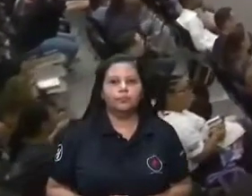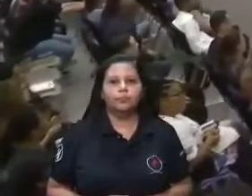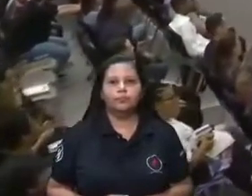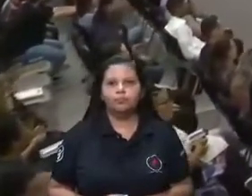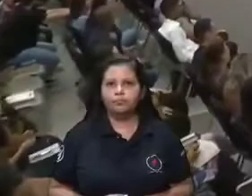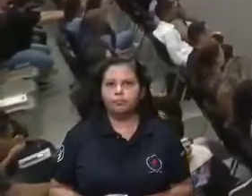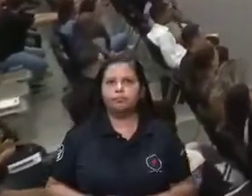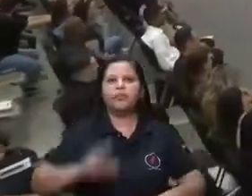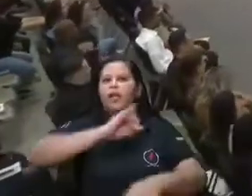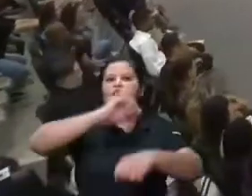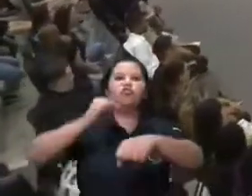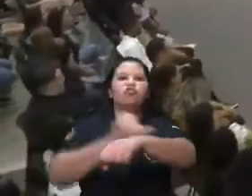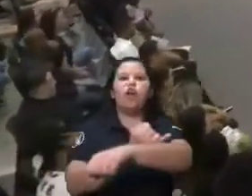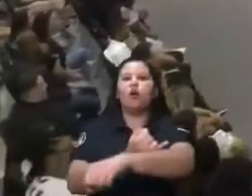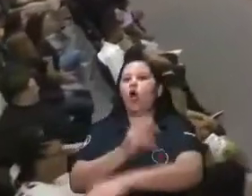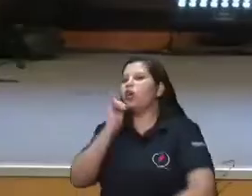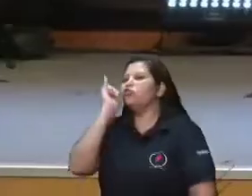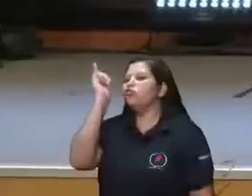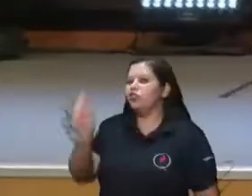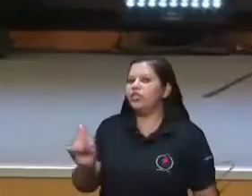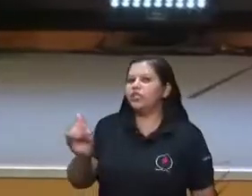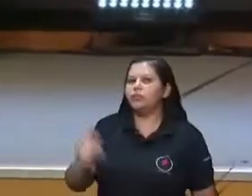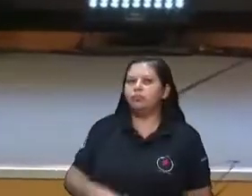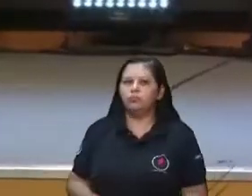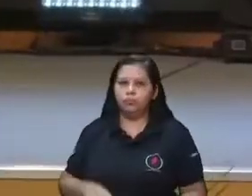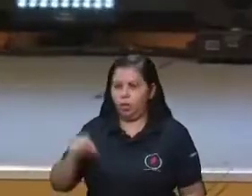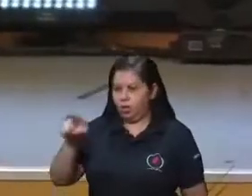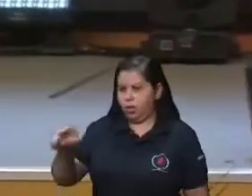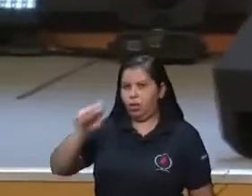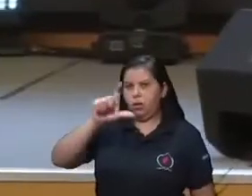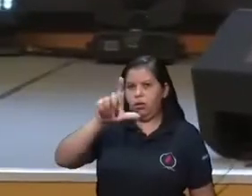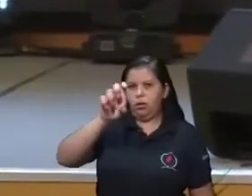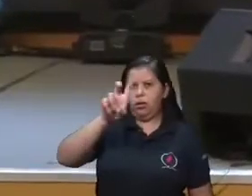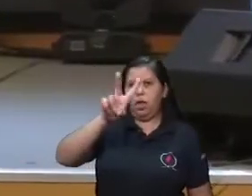Jacó disse: Levi vai desaparecer.